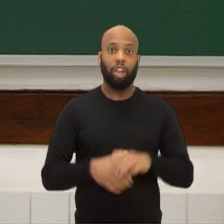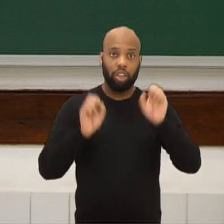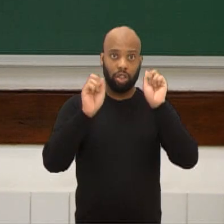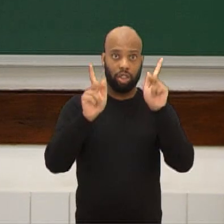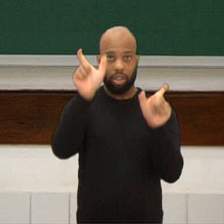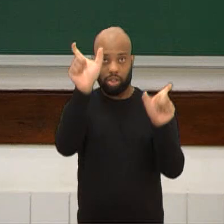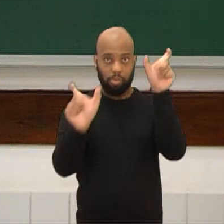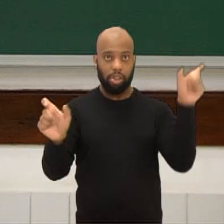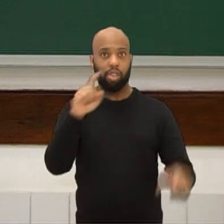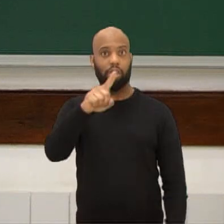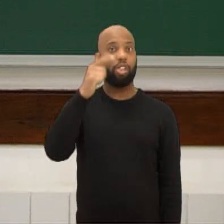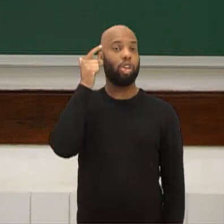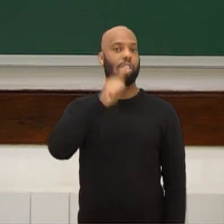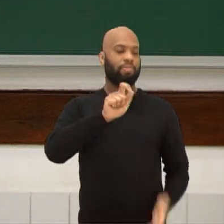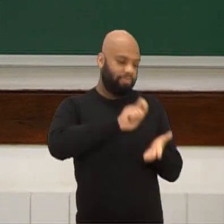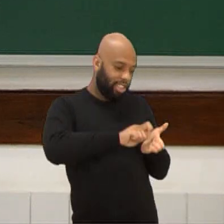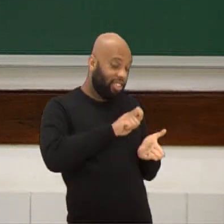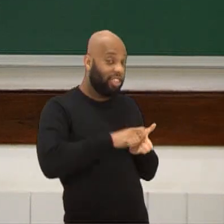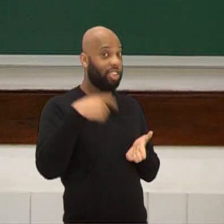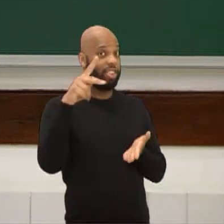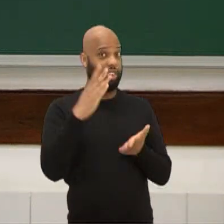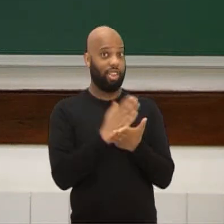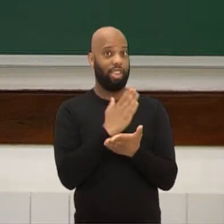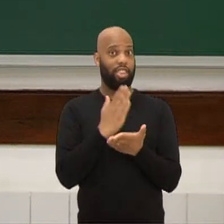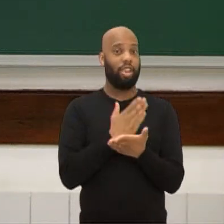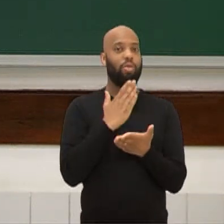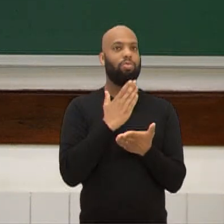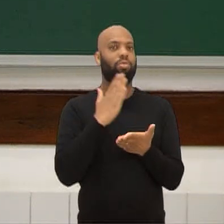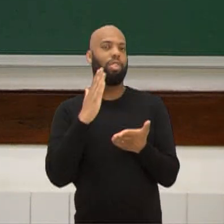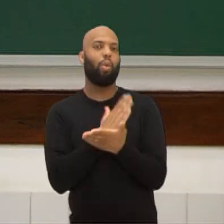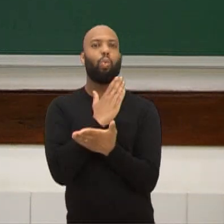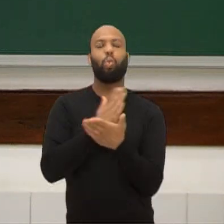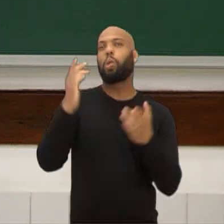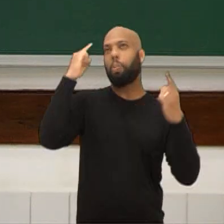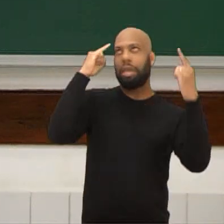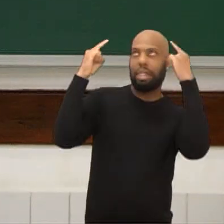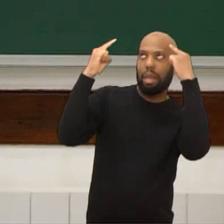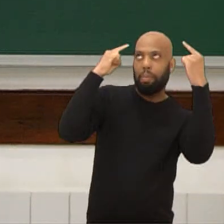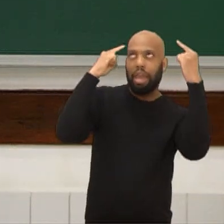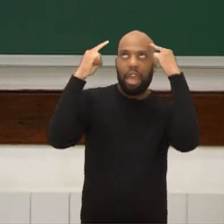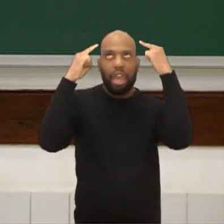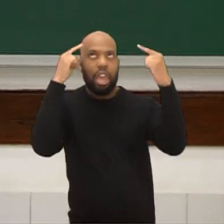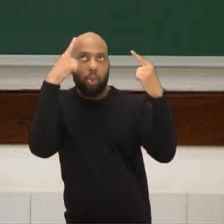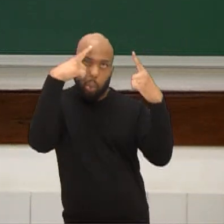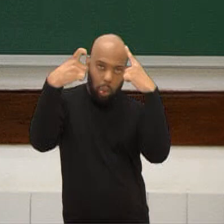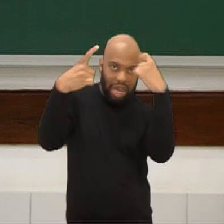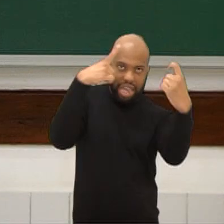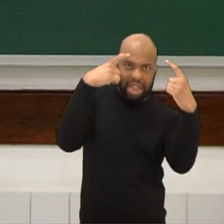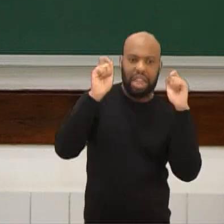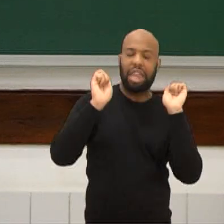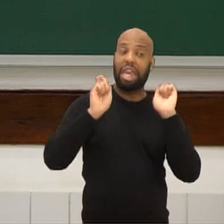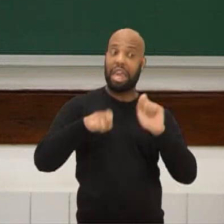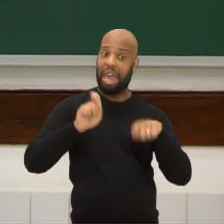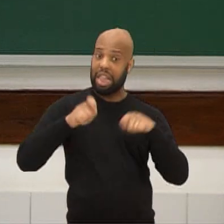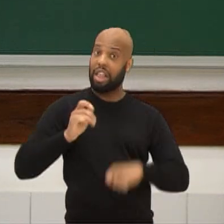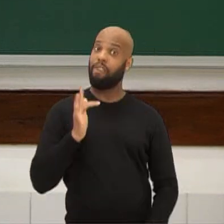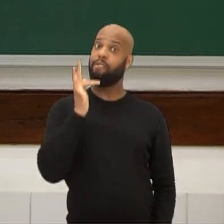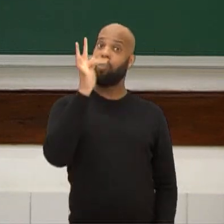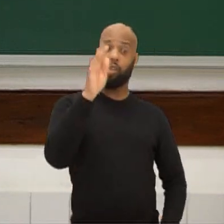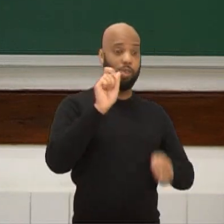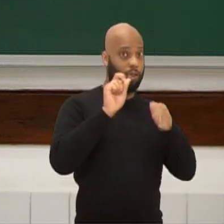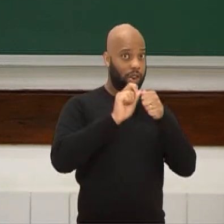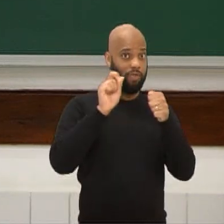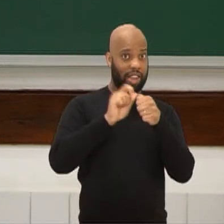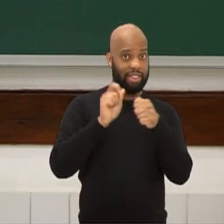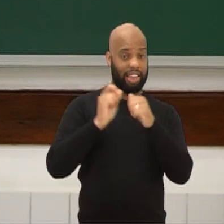Ok, turma? Conseguiram relatar no seu caderno aí alguns pensamentos, algumas ideias de como a gente pode confeccionar em casa